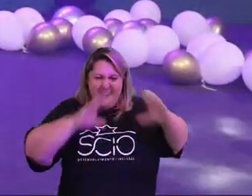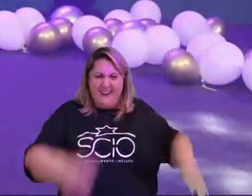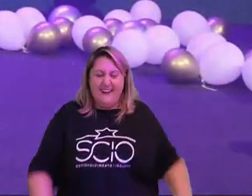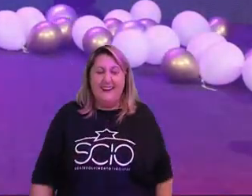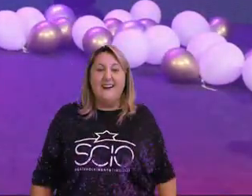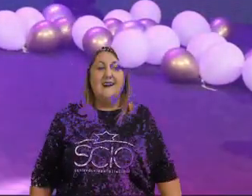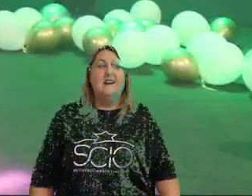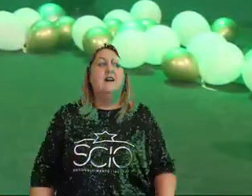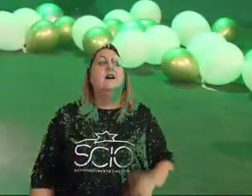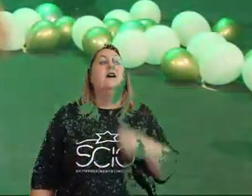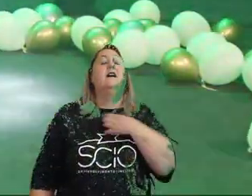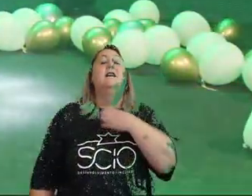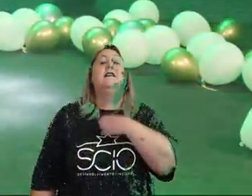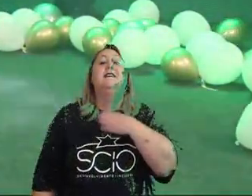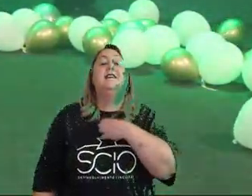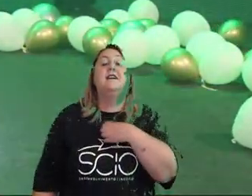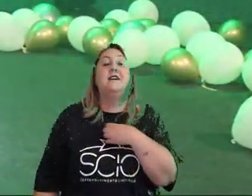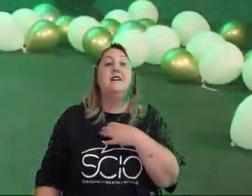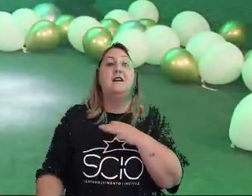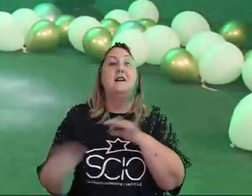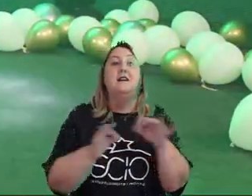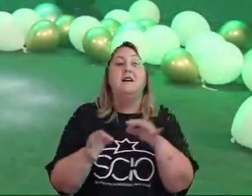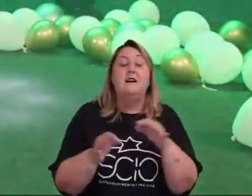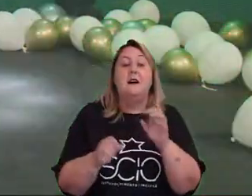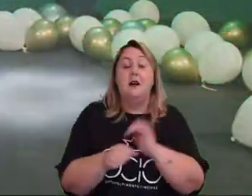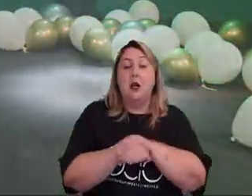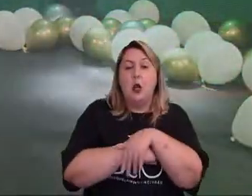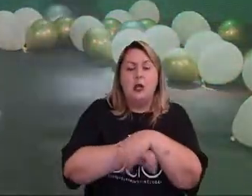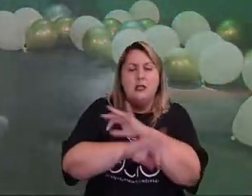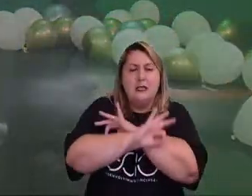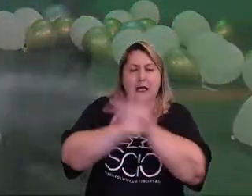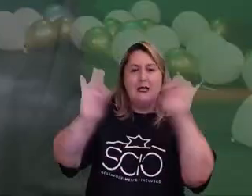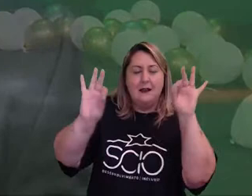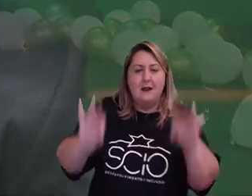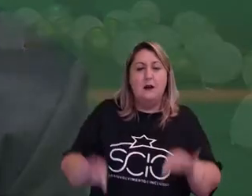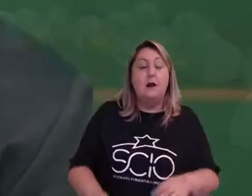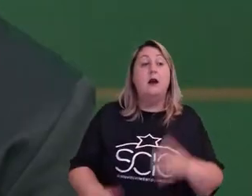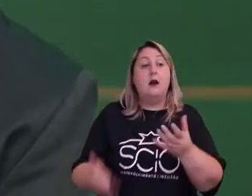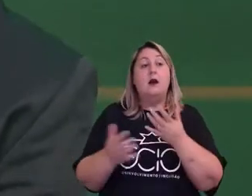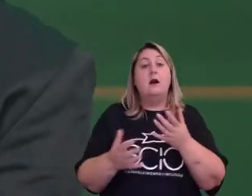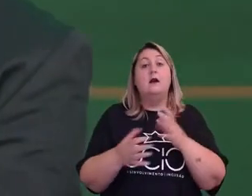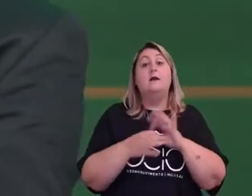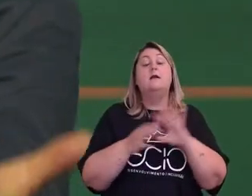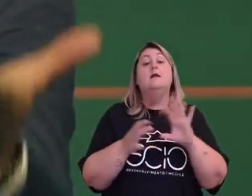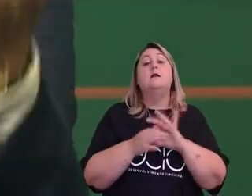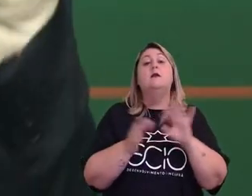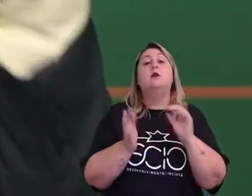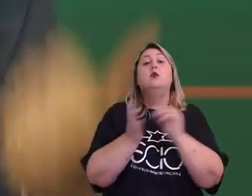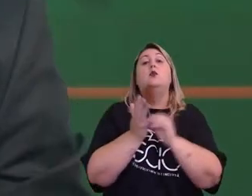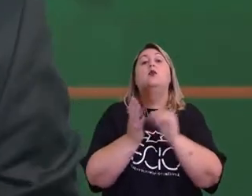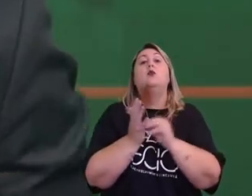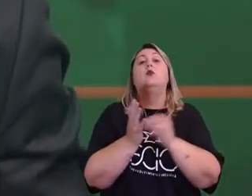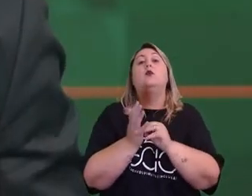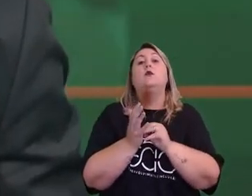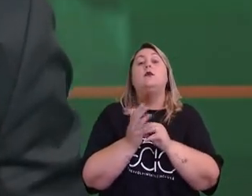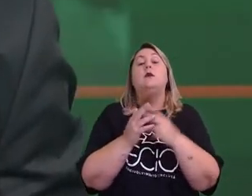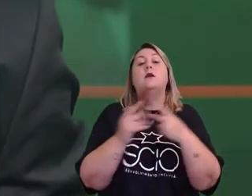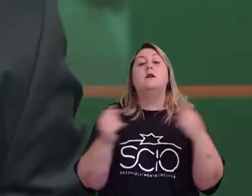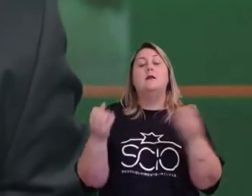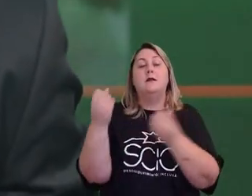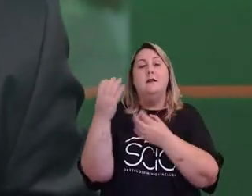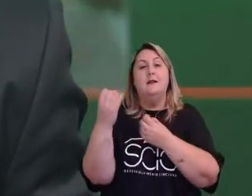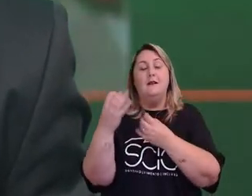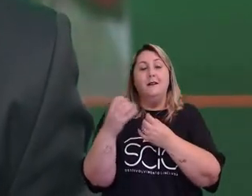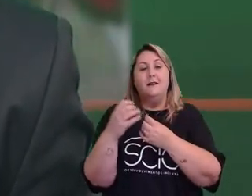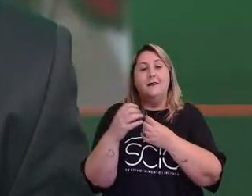coração. É dessa forma, gente, que a gente preparou essa noite incrível para vocês. Eu quero aqui deixar aqui as últimas